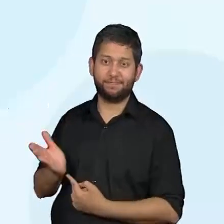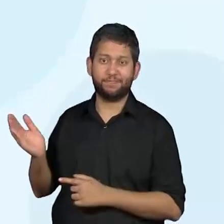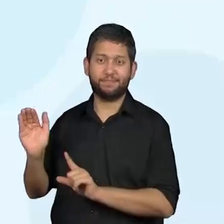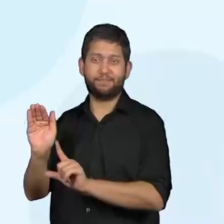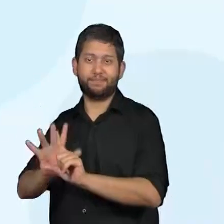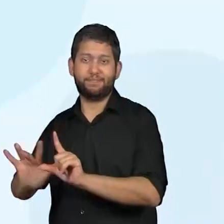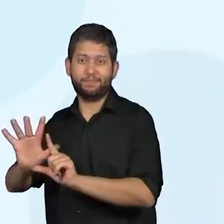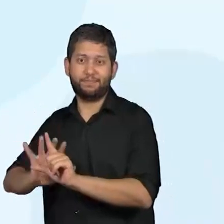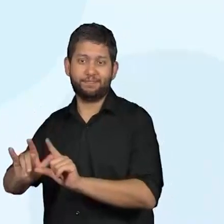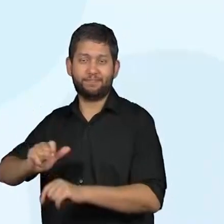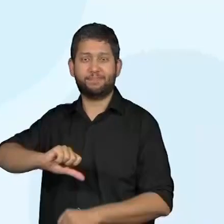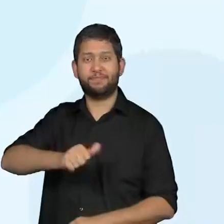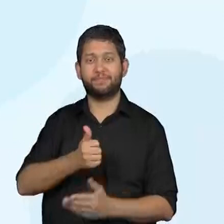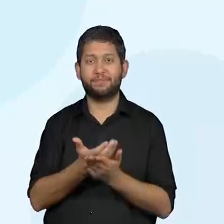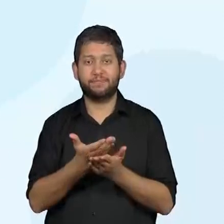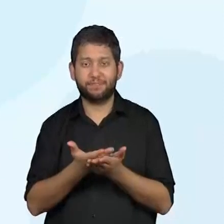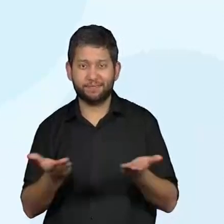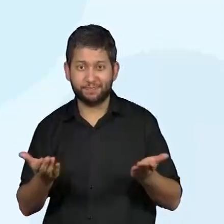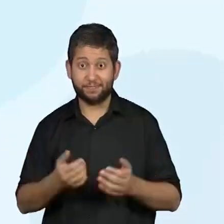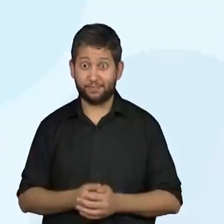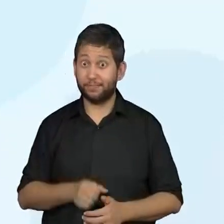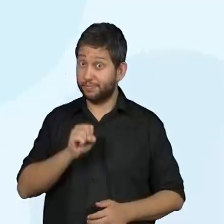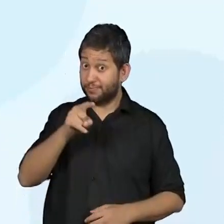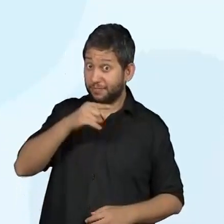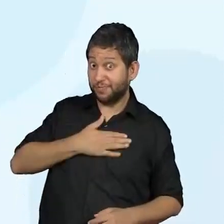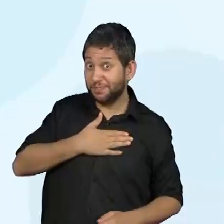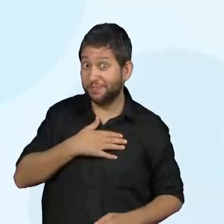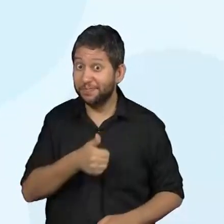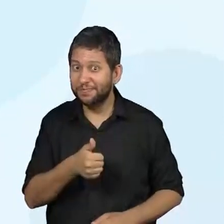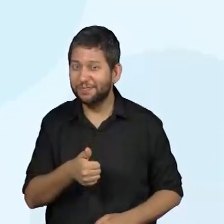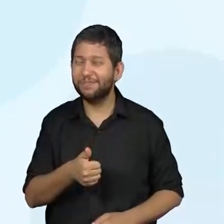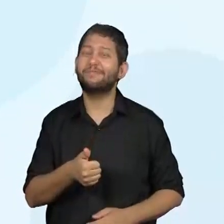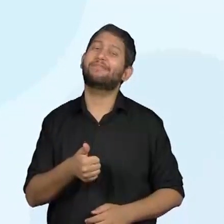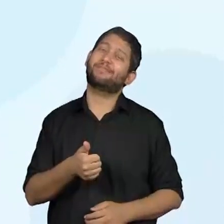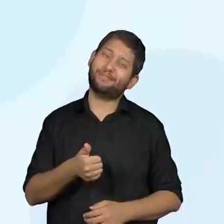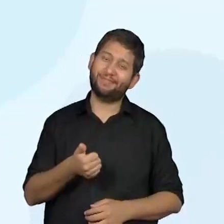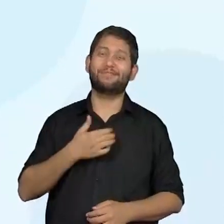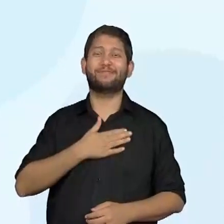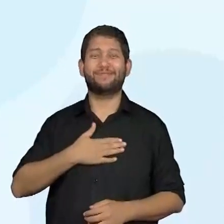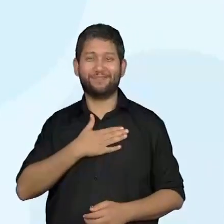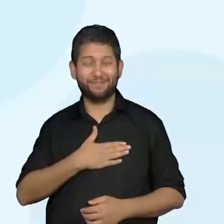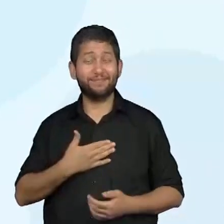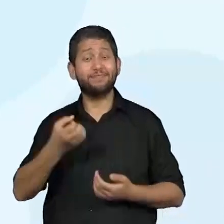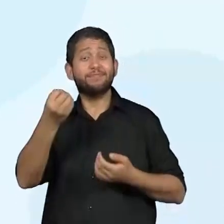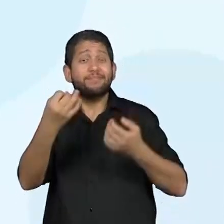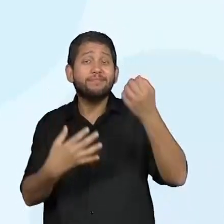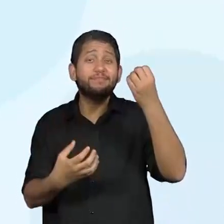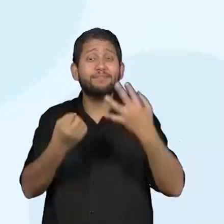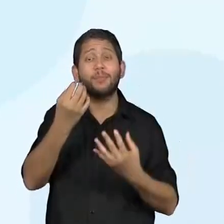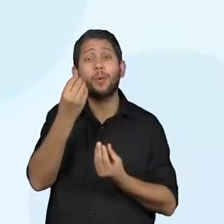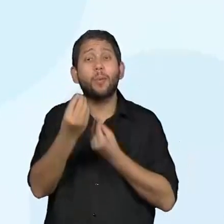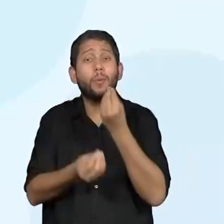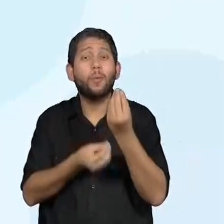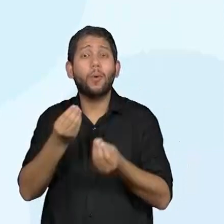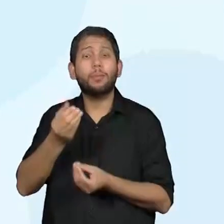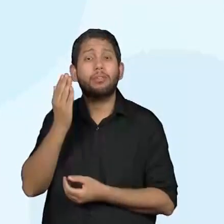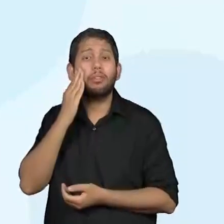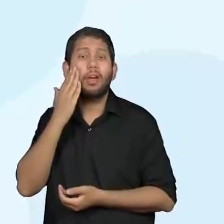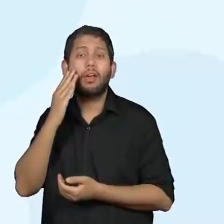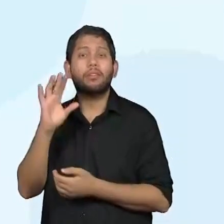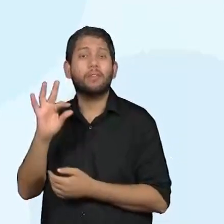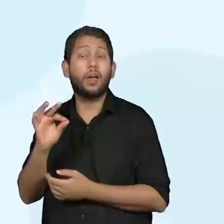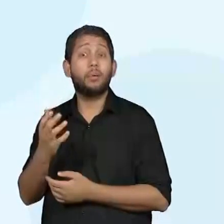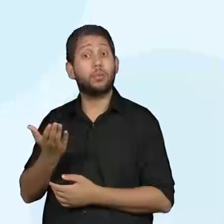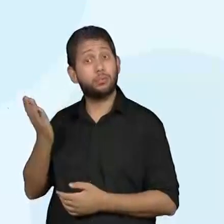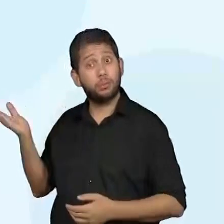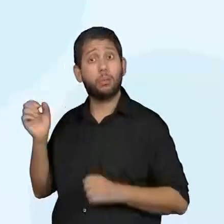a avaliação da aula. Se você gostou aí da fábula, gostou de falar sobre a interpretação da fábula junto comigo,